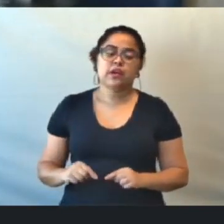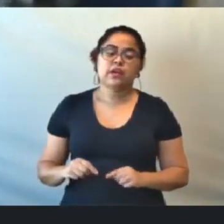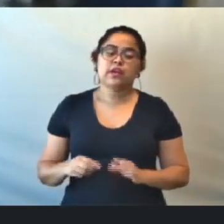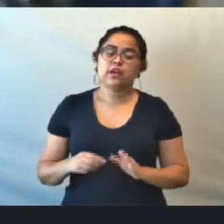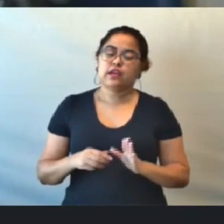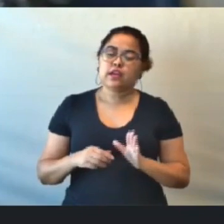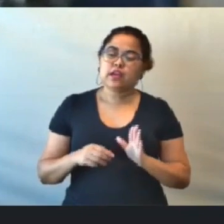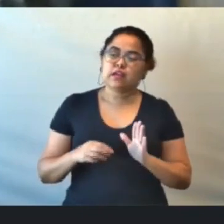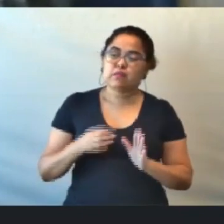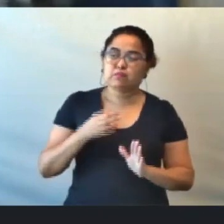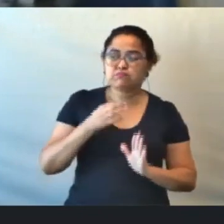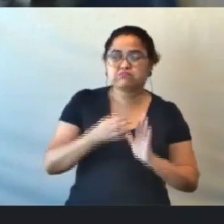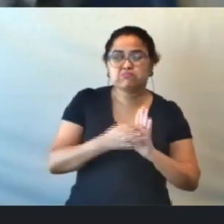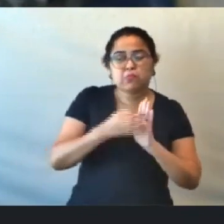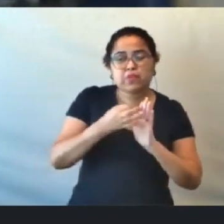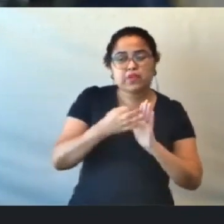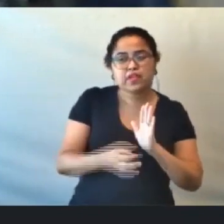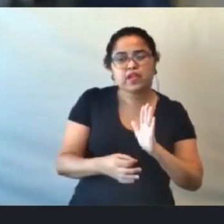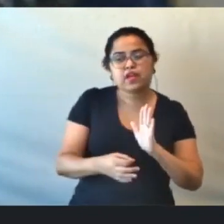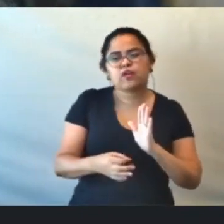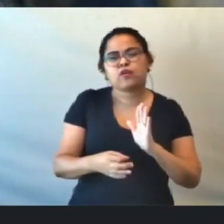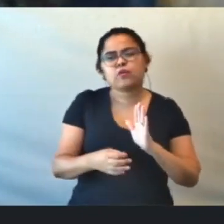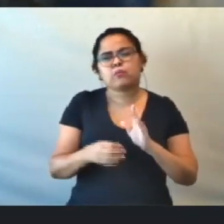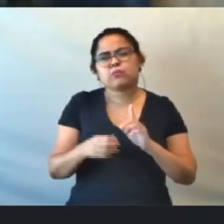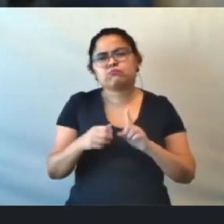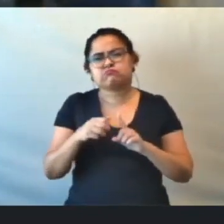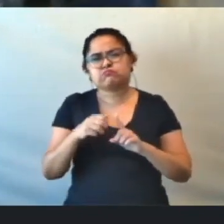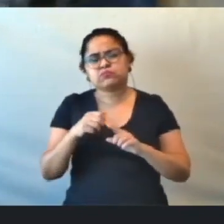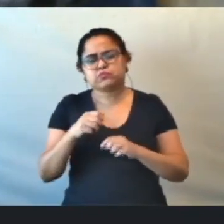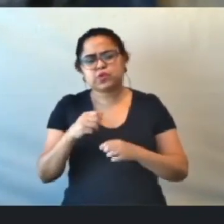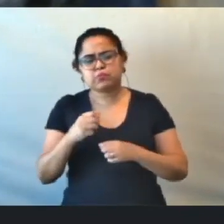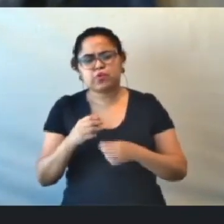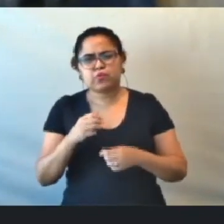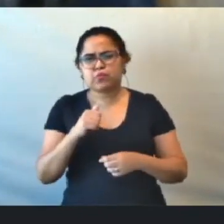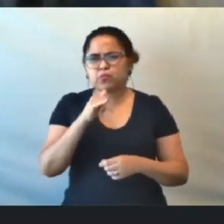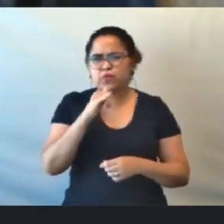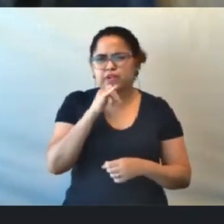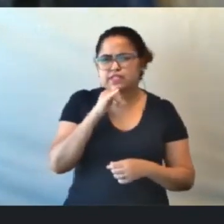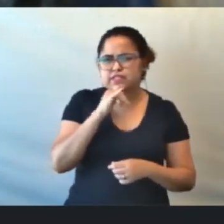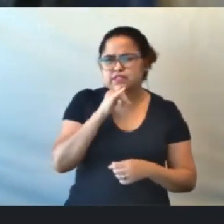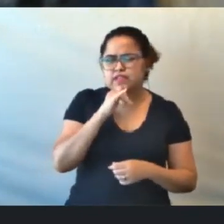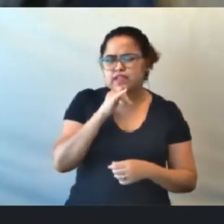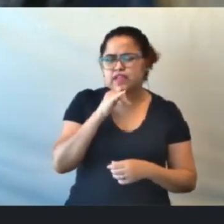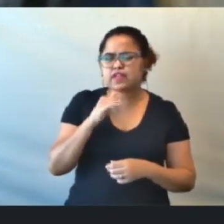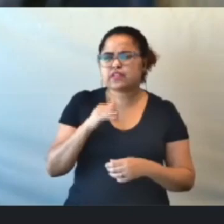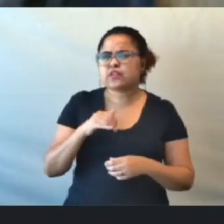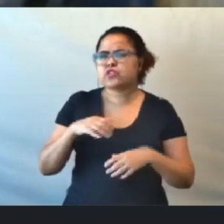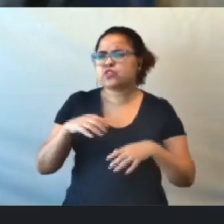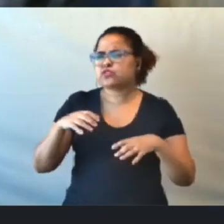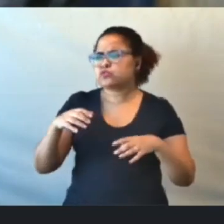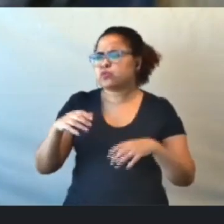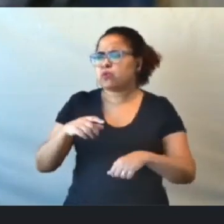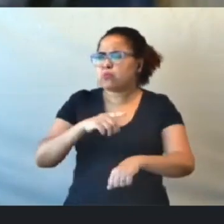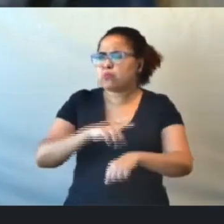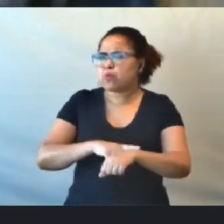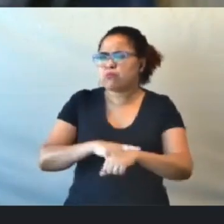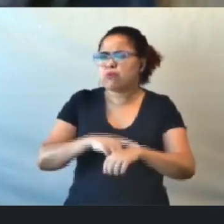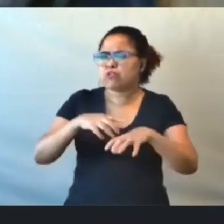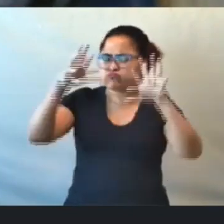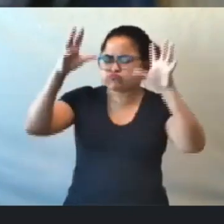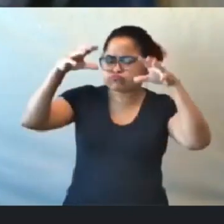periodicamente, isso fosse feito, por exemplo, ao longo de toda a estação chuvosa. E também, pelo